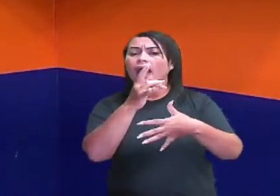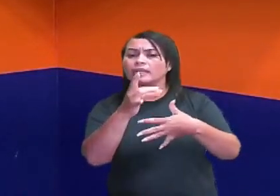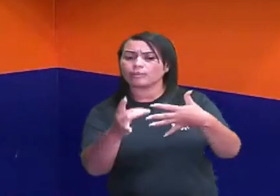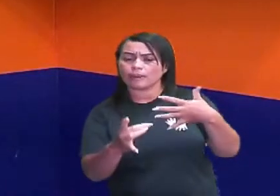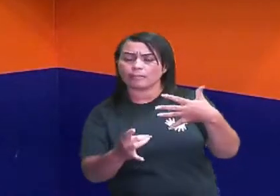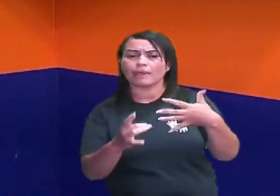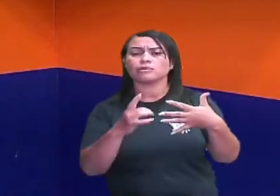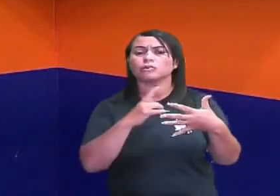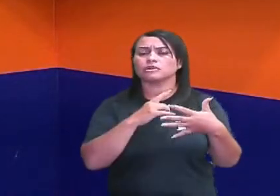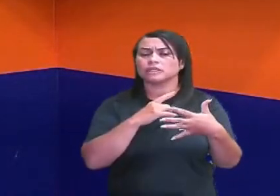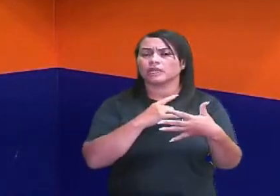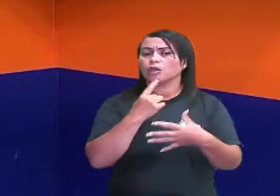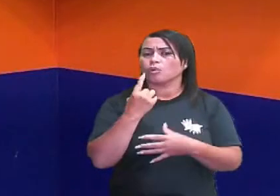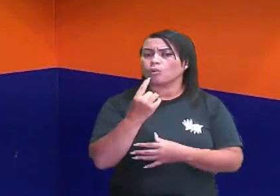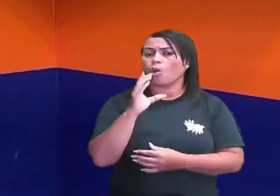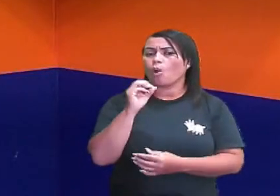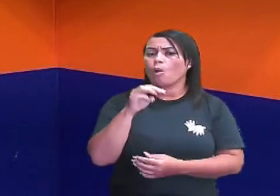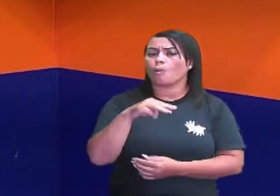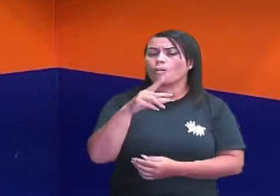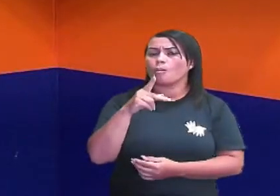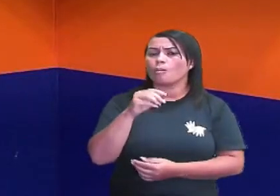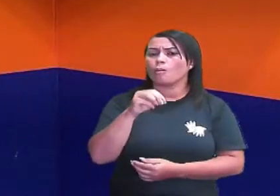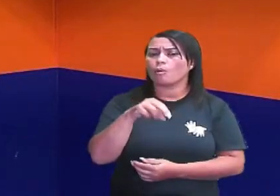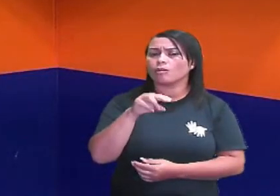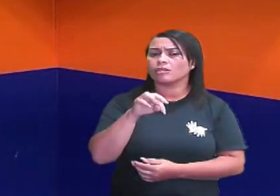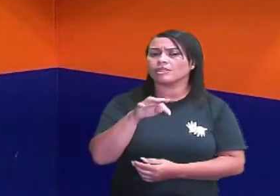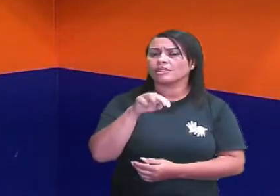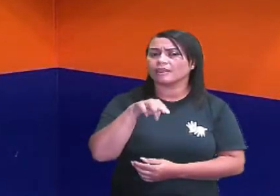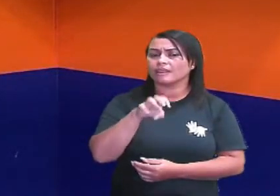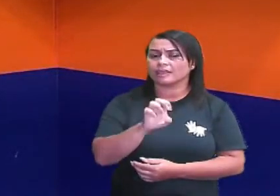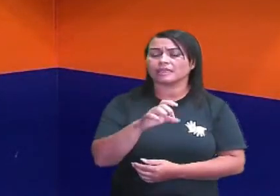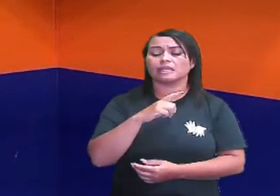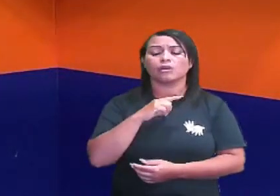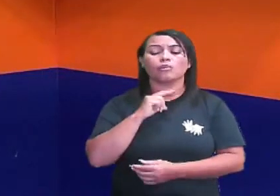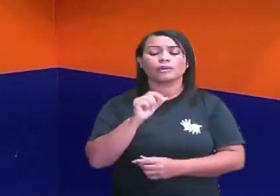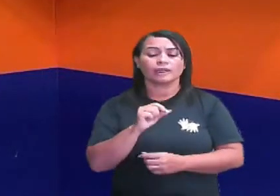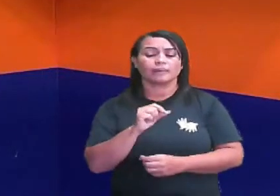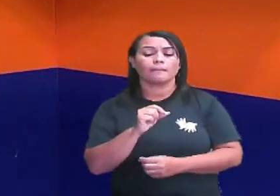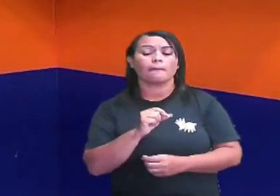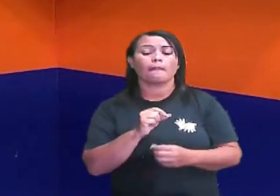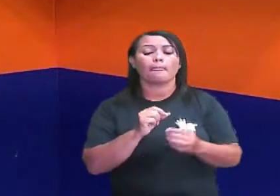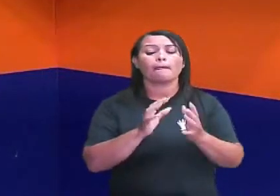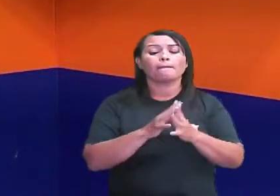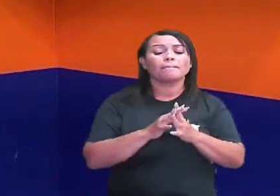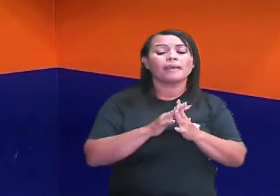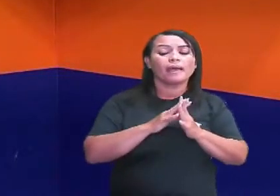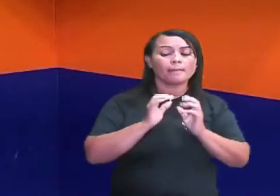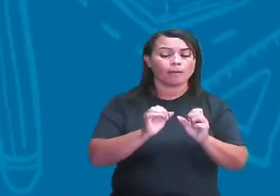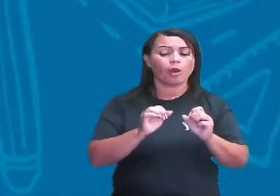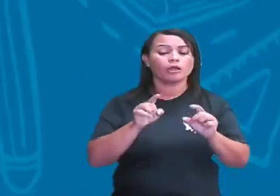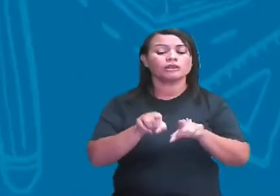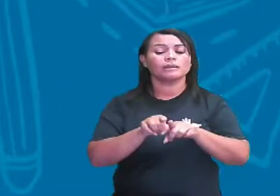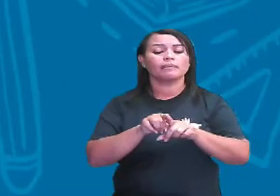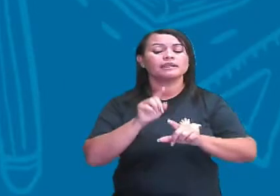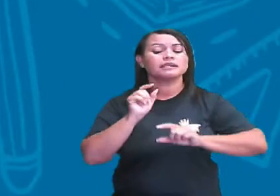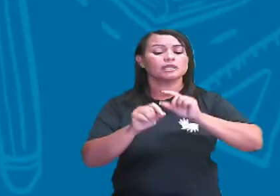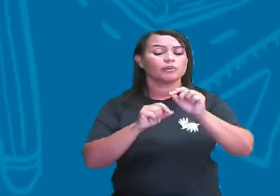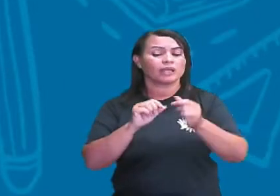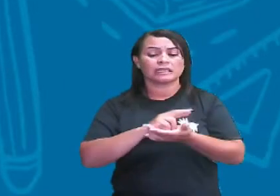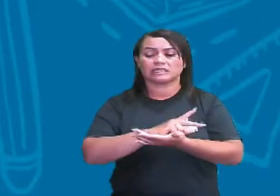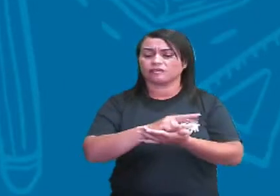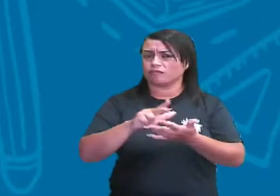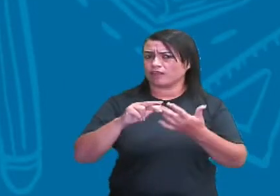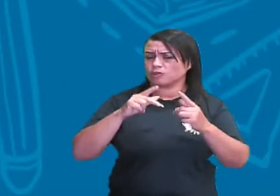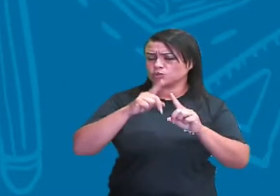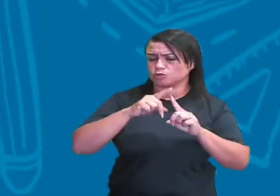chamar de um componente. A partir disso, esse componente ele pode ser de diversos tipos,